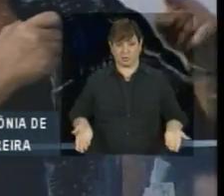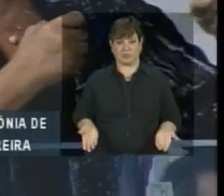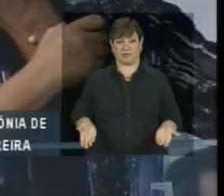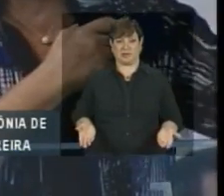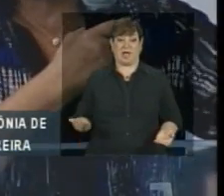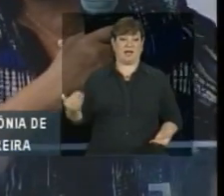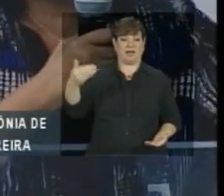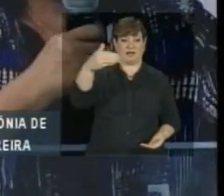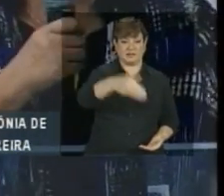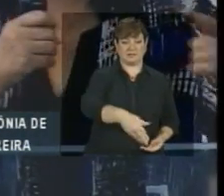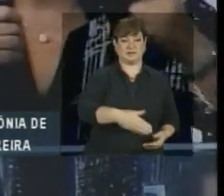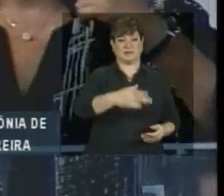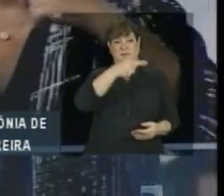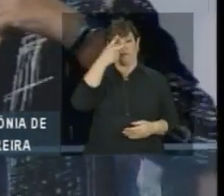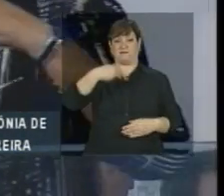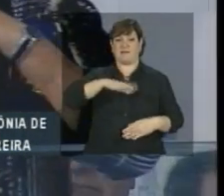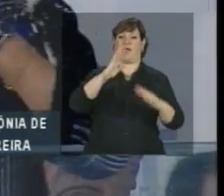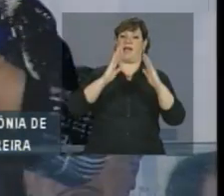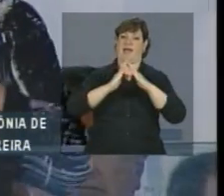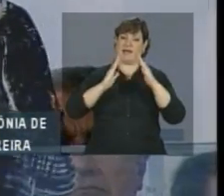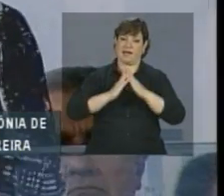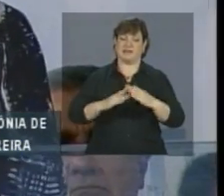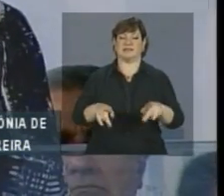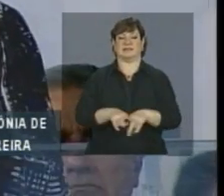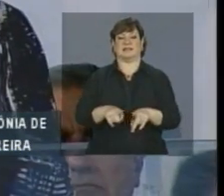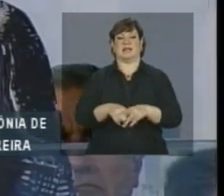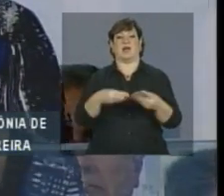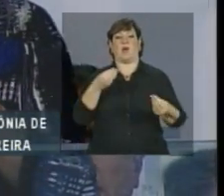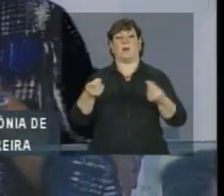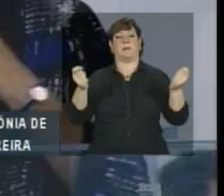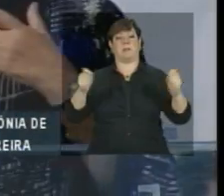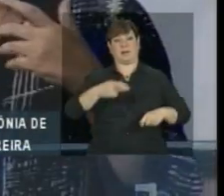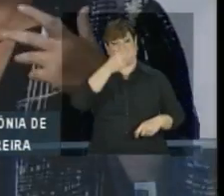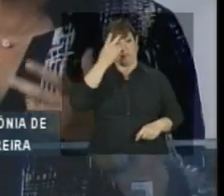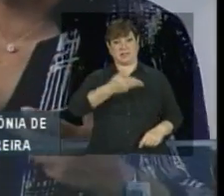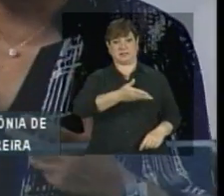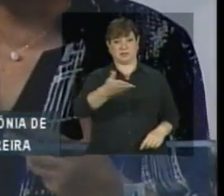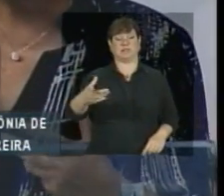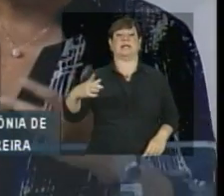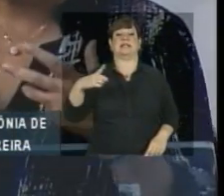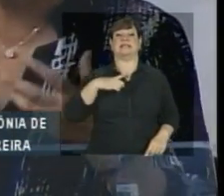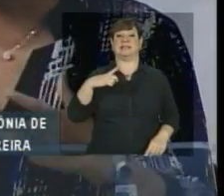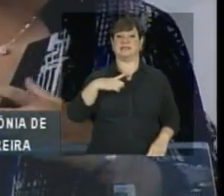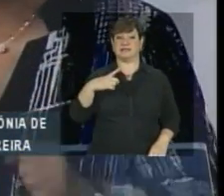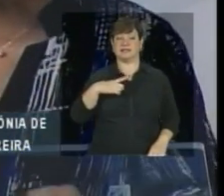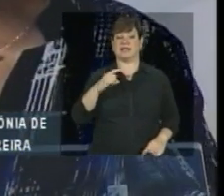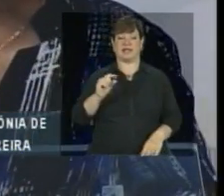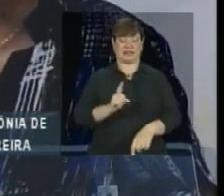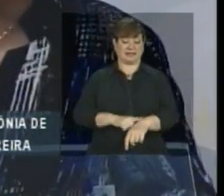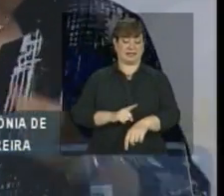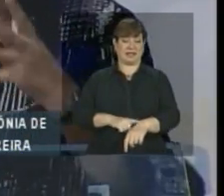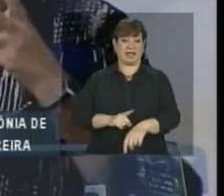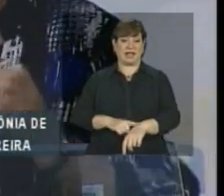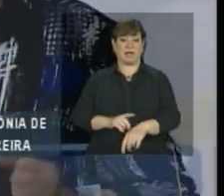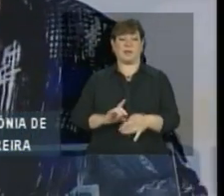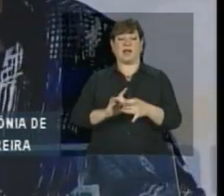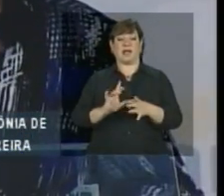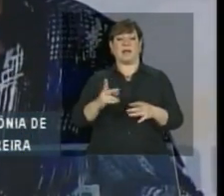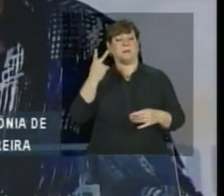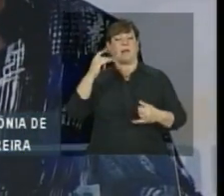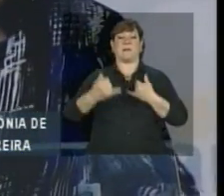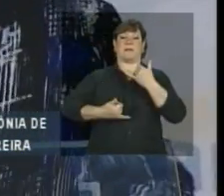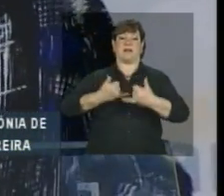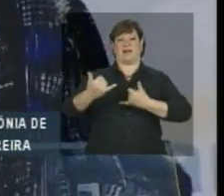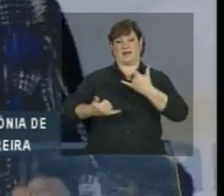ida das pessoas para casa, à capacidade das pessoas de terem tempo disponível até para o